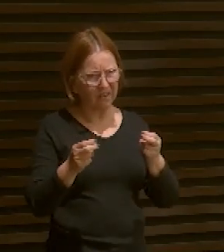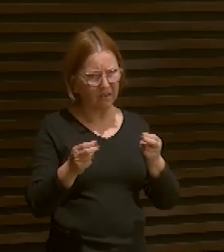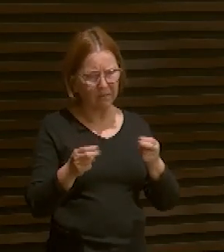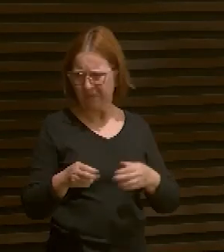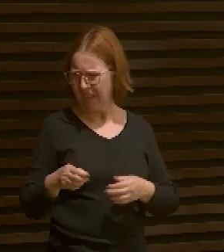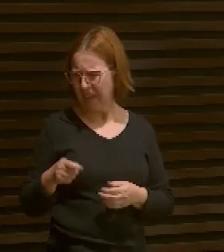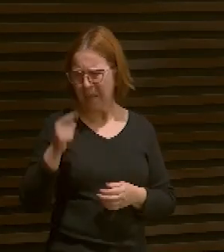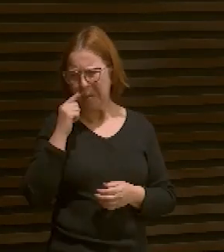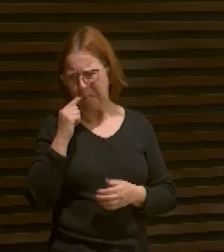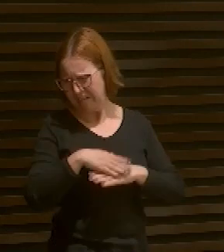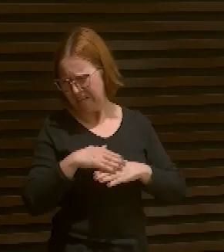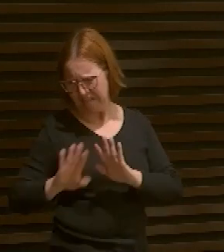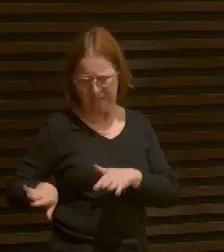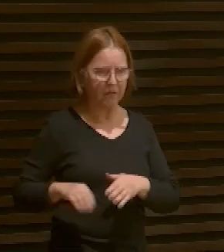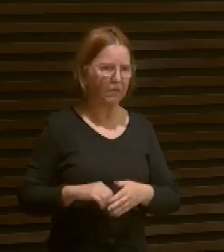licença.